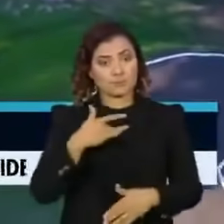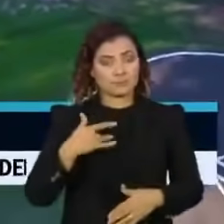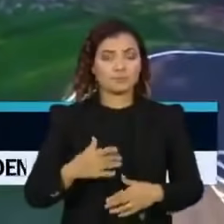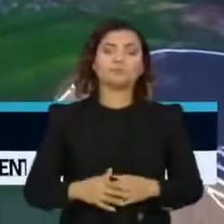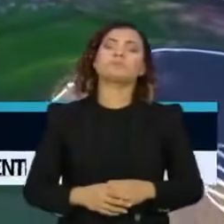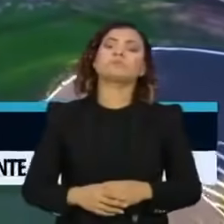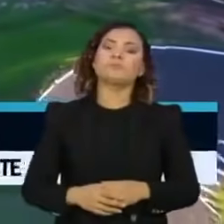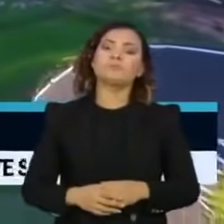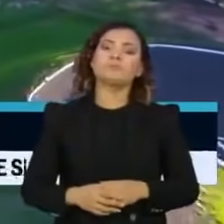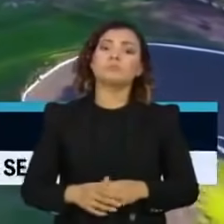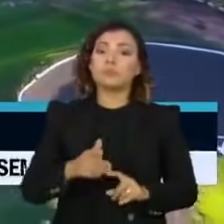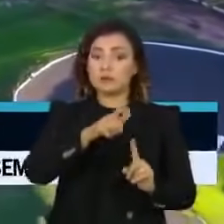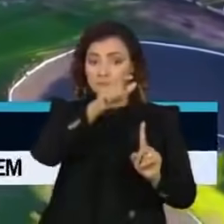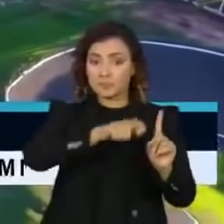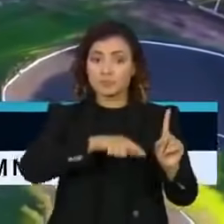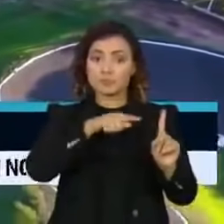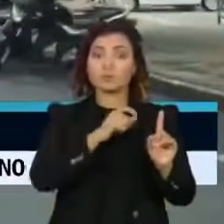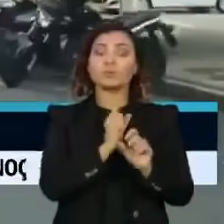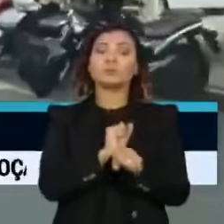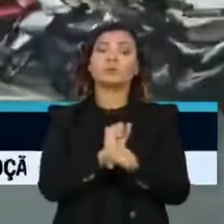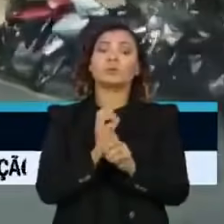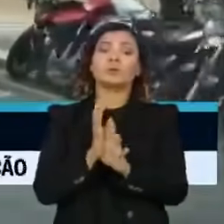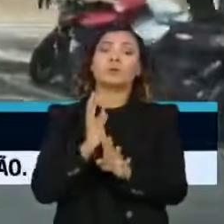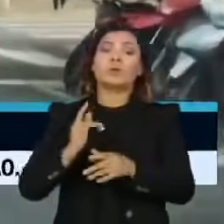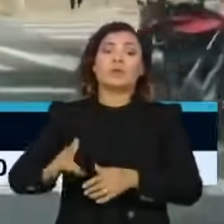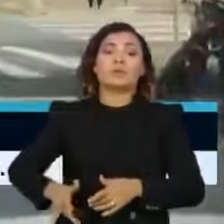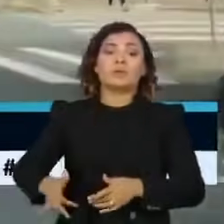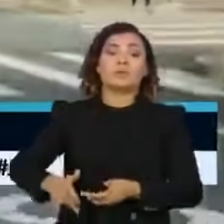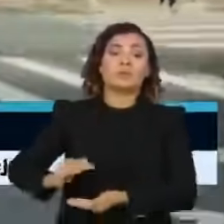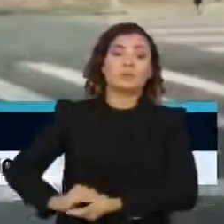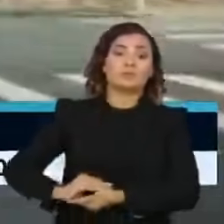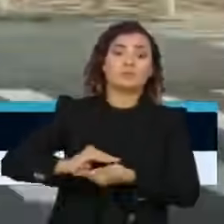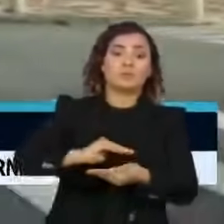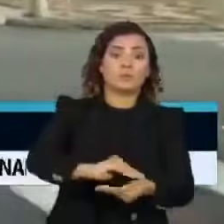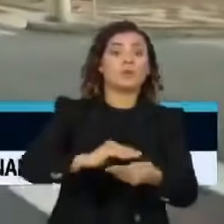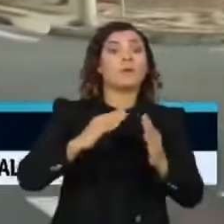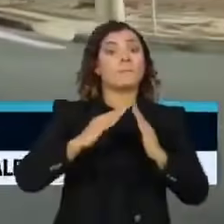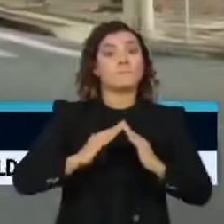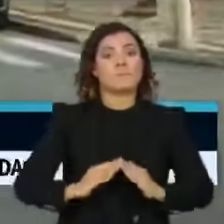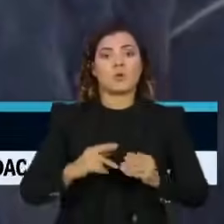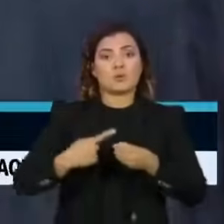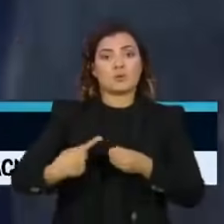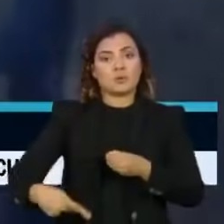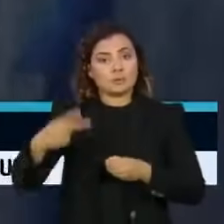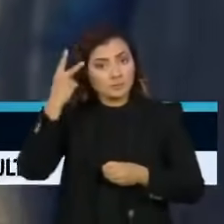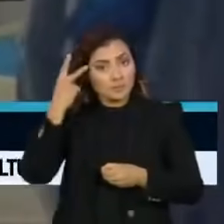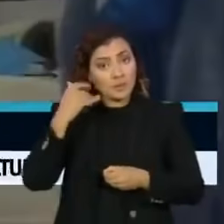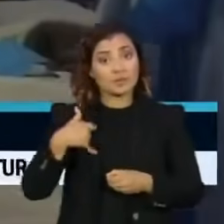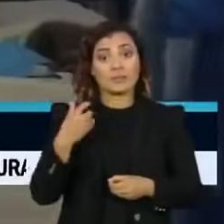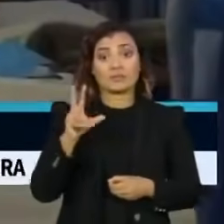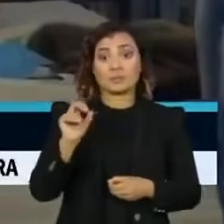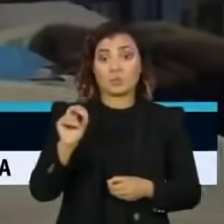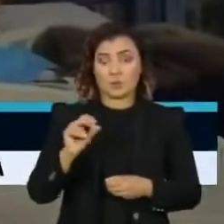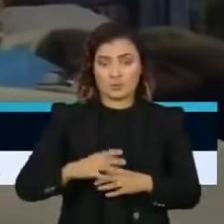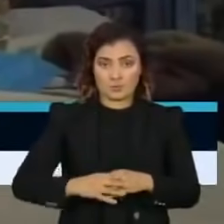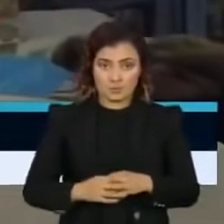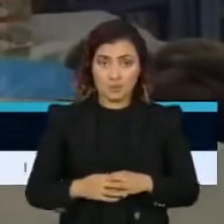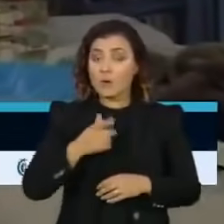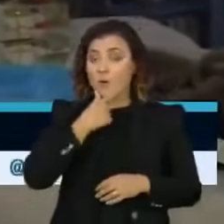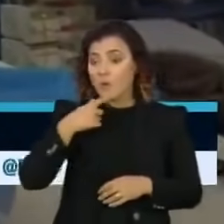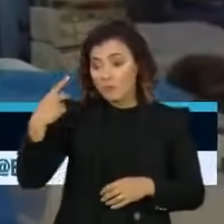Um dos pacientes na fila de espera por Um transplante de fígado mora no interior de São Paulo e tem 50 anos